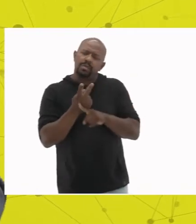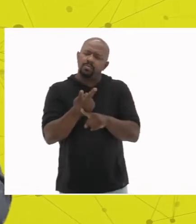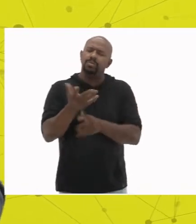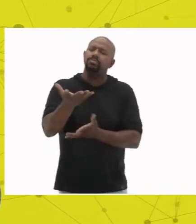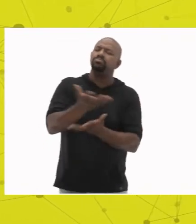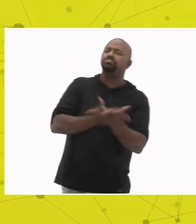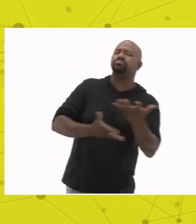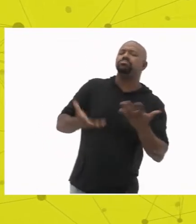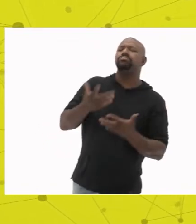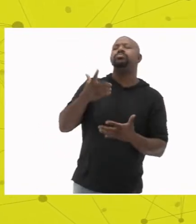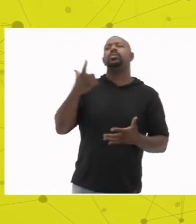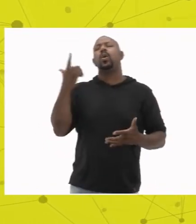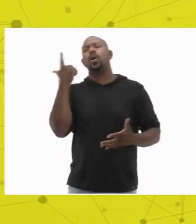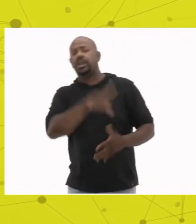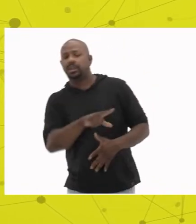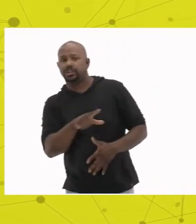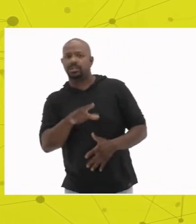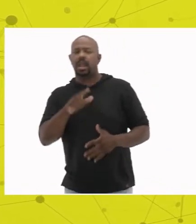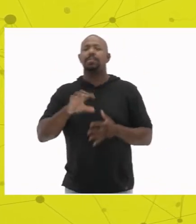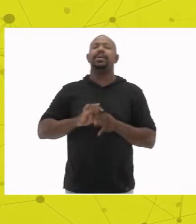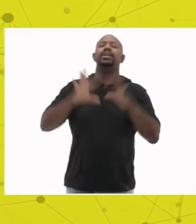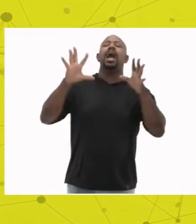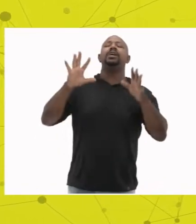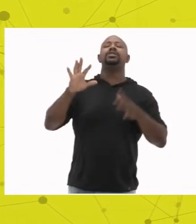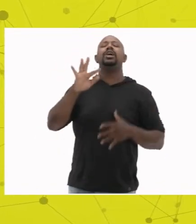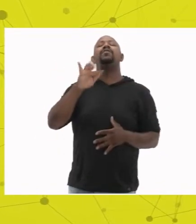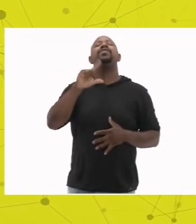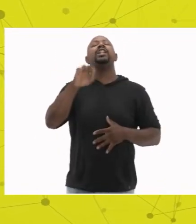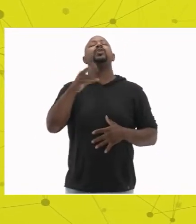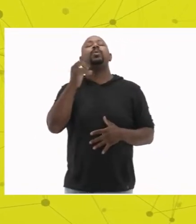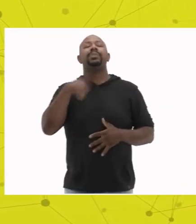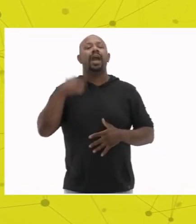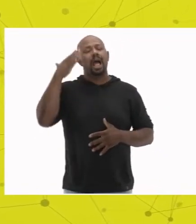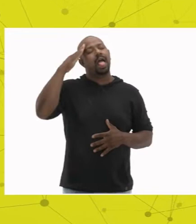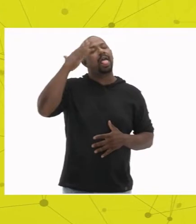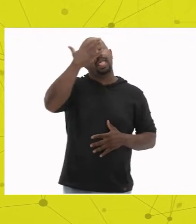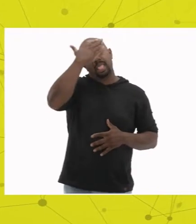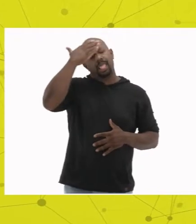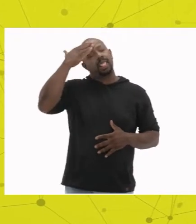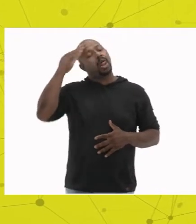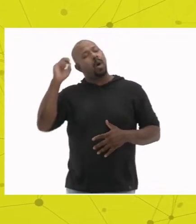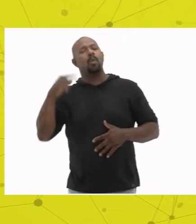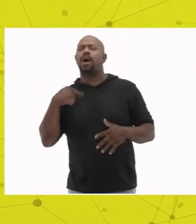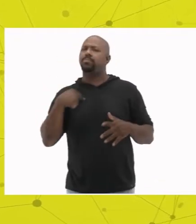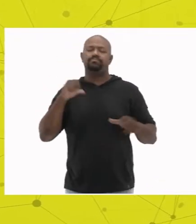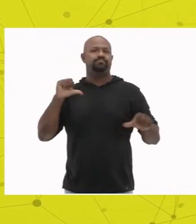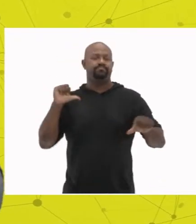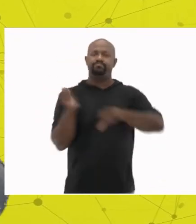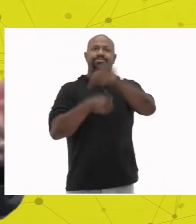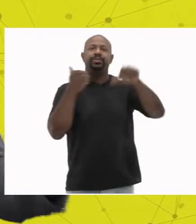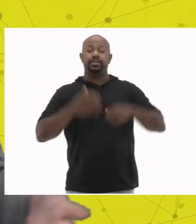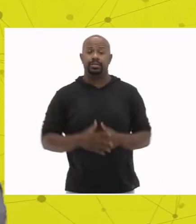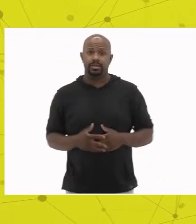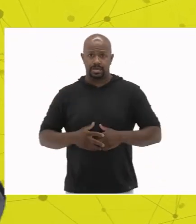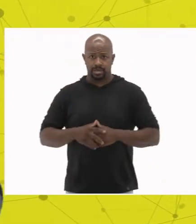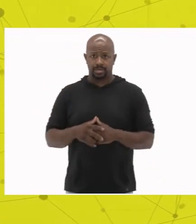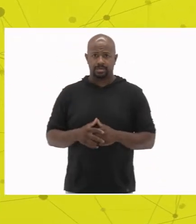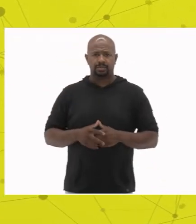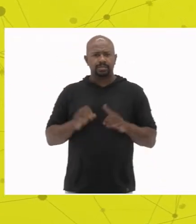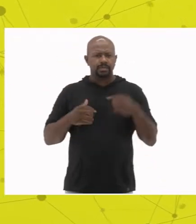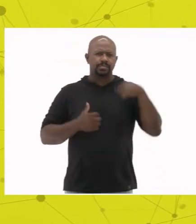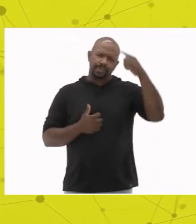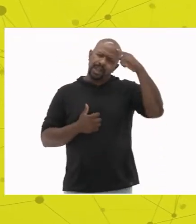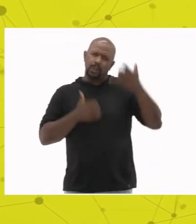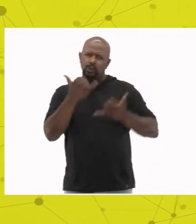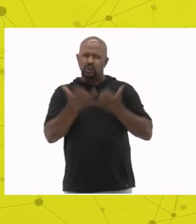busca a socialização, a conquista, a liberdade, a filantropia, a ludicidade ou a disrupção. Se considerarmos que,